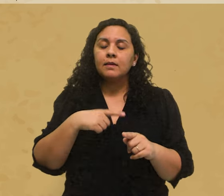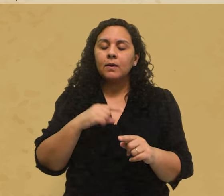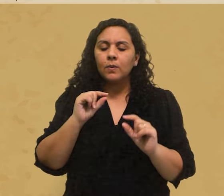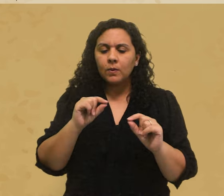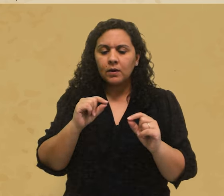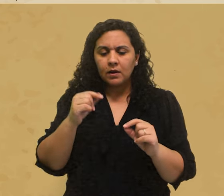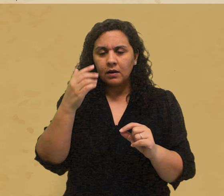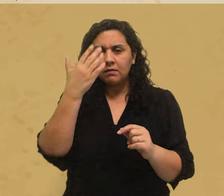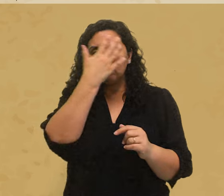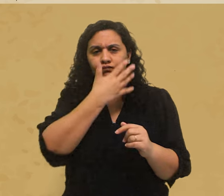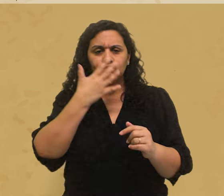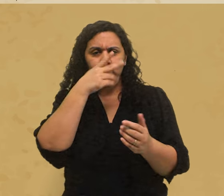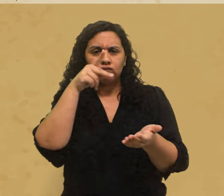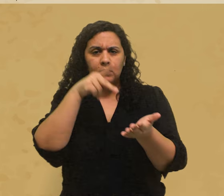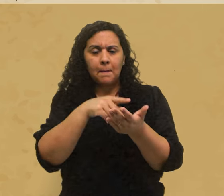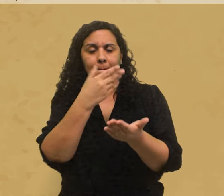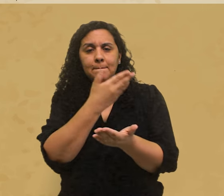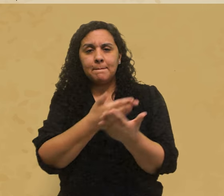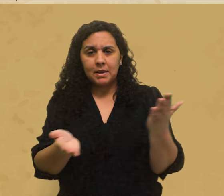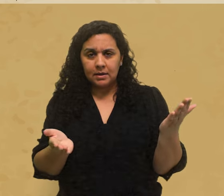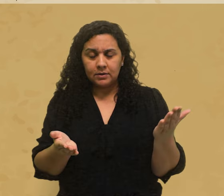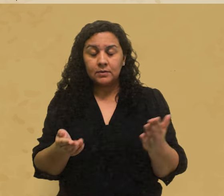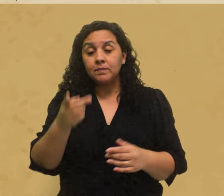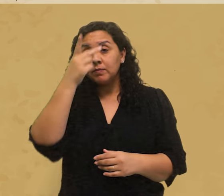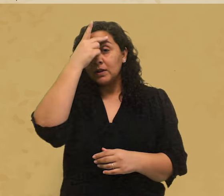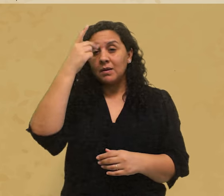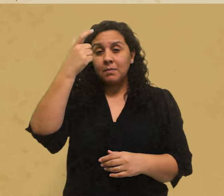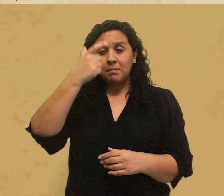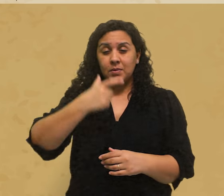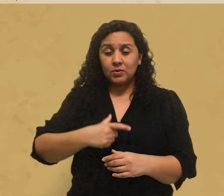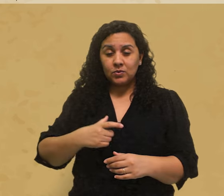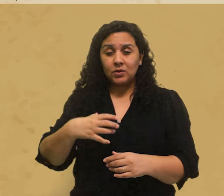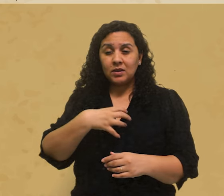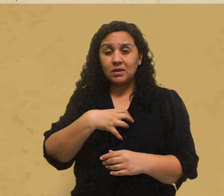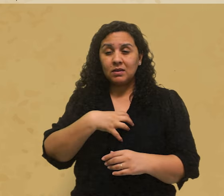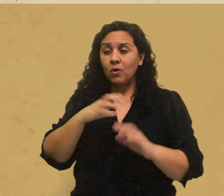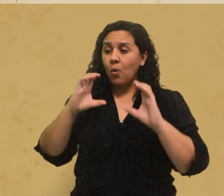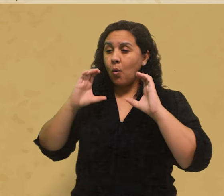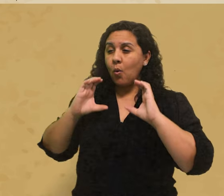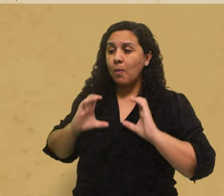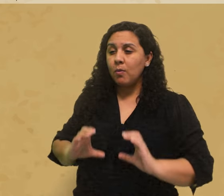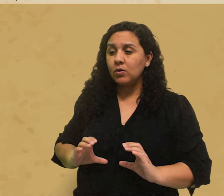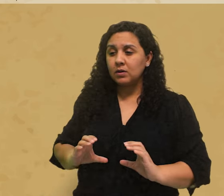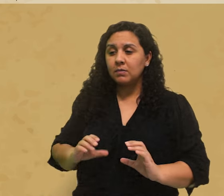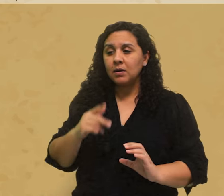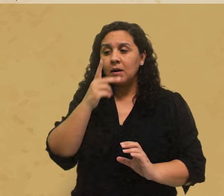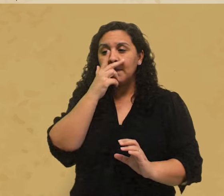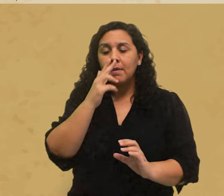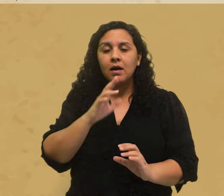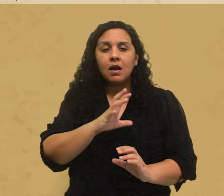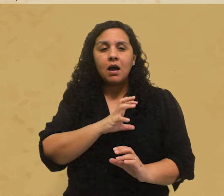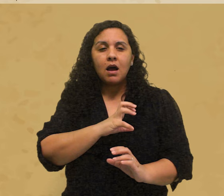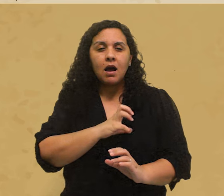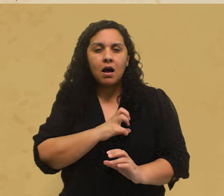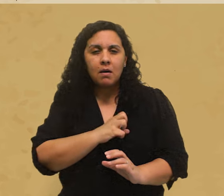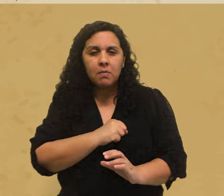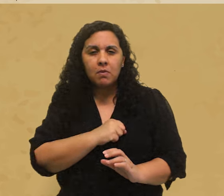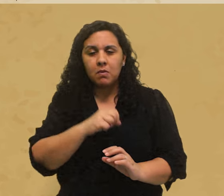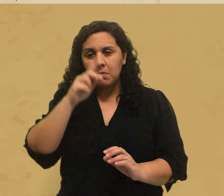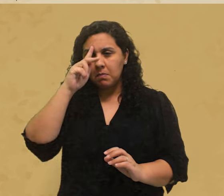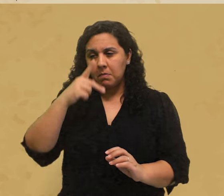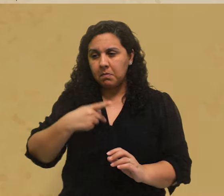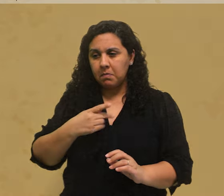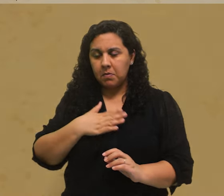uma perda da imagem real. O sujeito comporta-se como se estivesse amoroso de